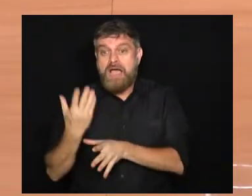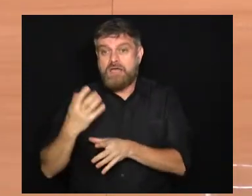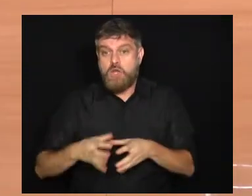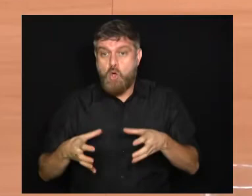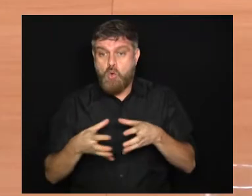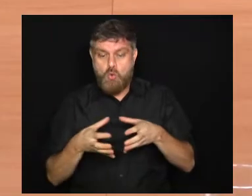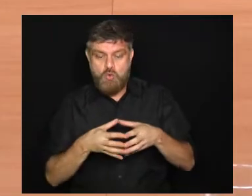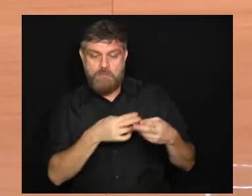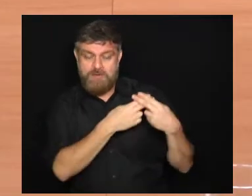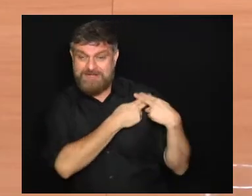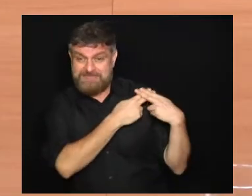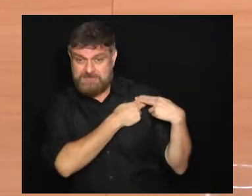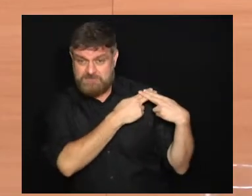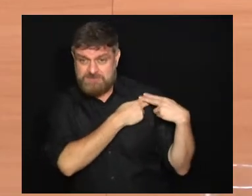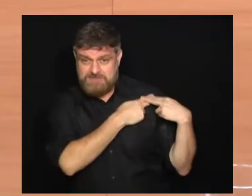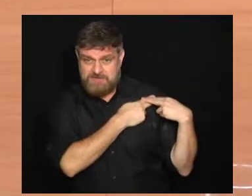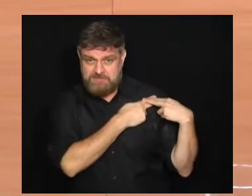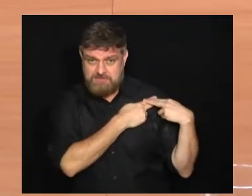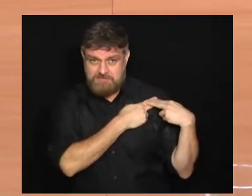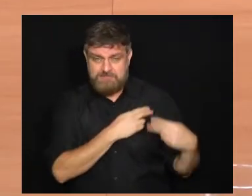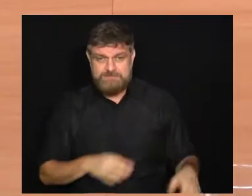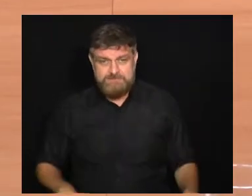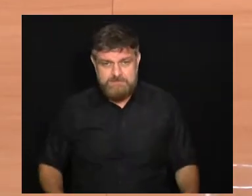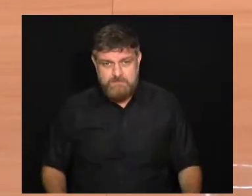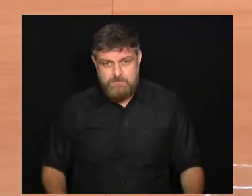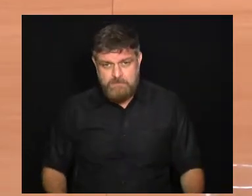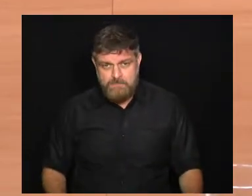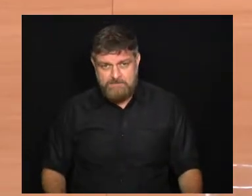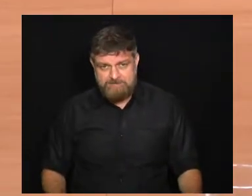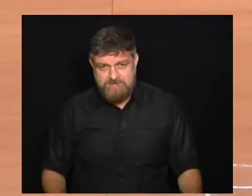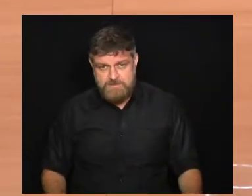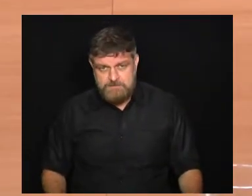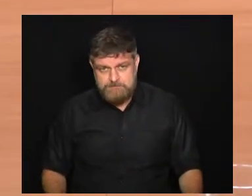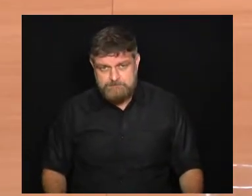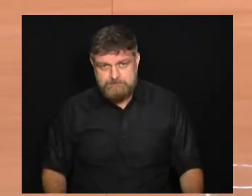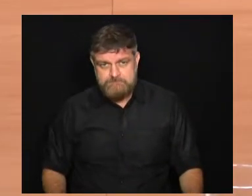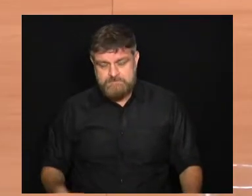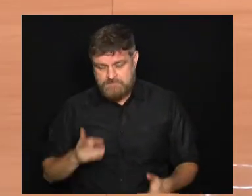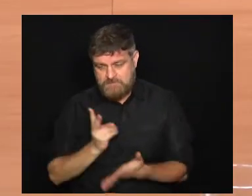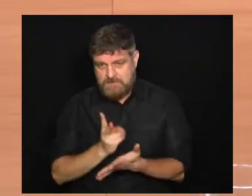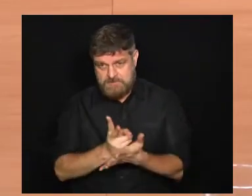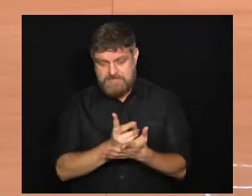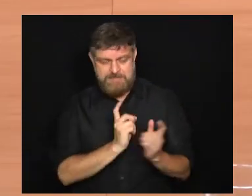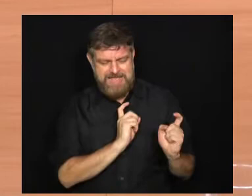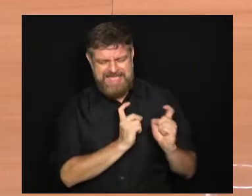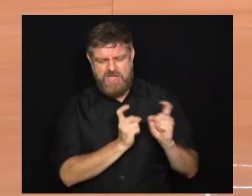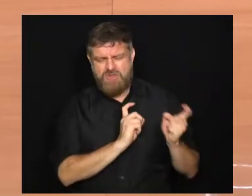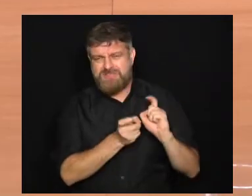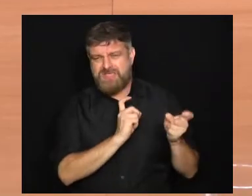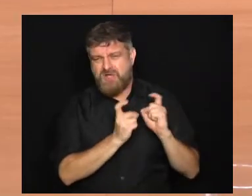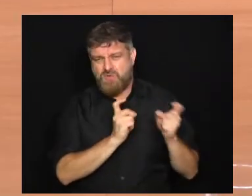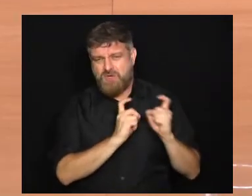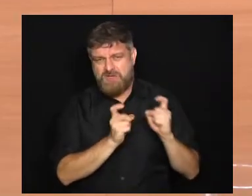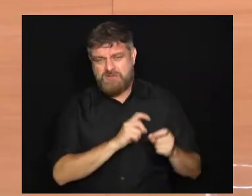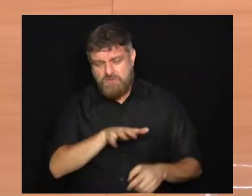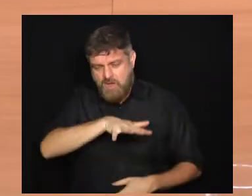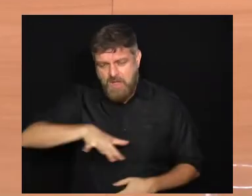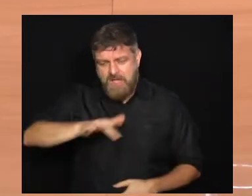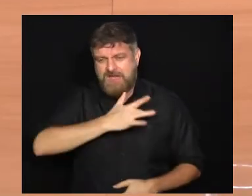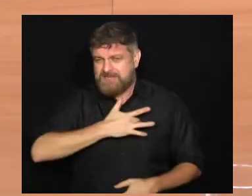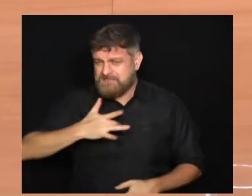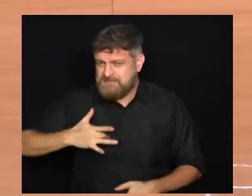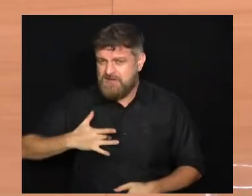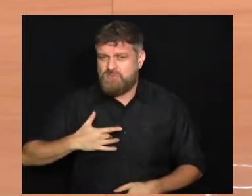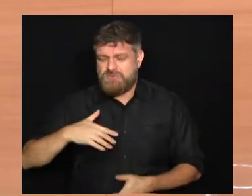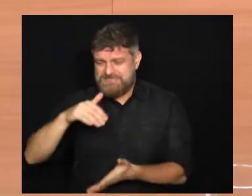comitê de arbovirose, e que constantemente nós tivemos reuniões com todos os departamentos, inclusive com todos os setores